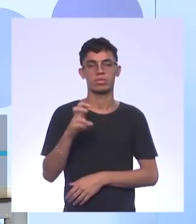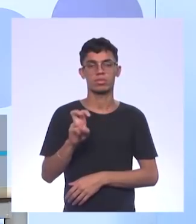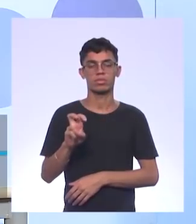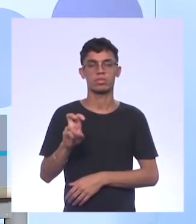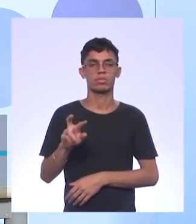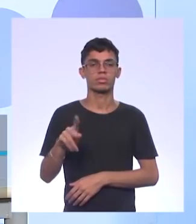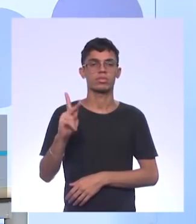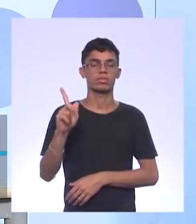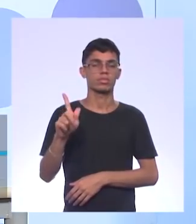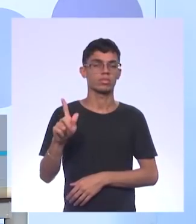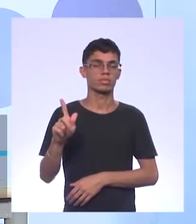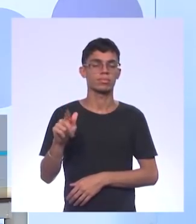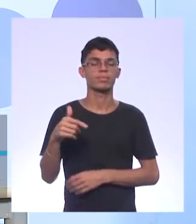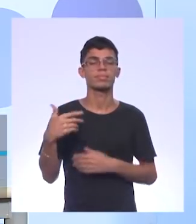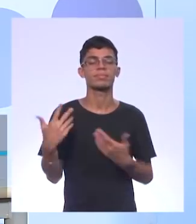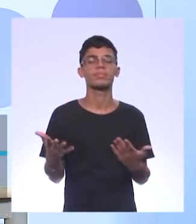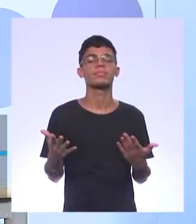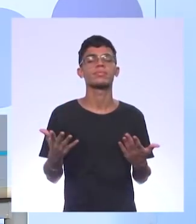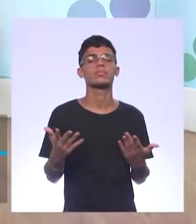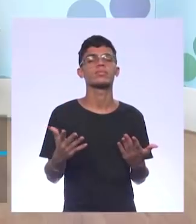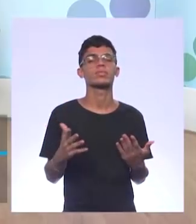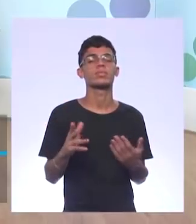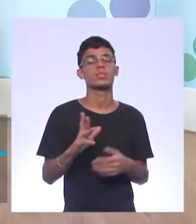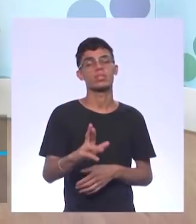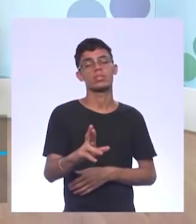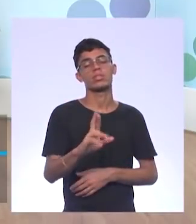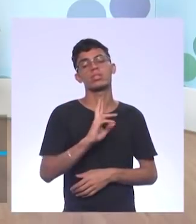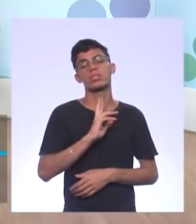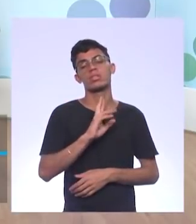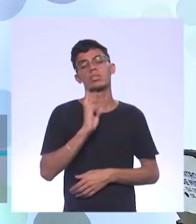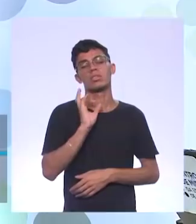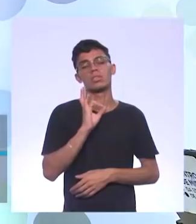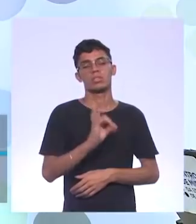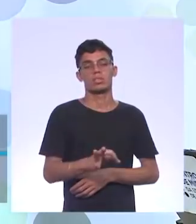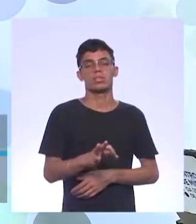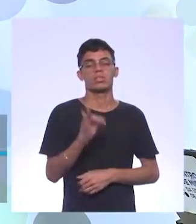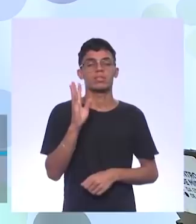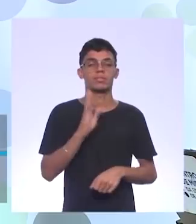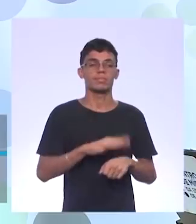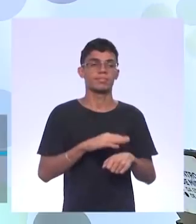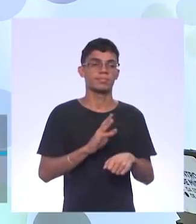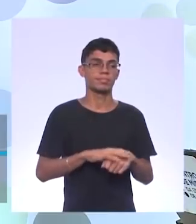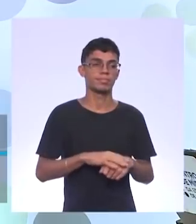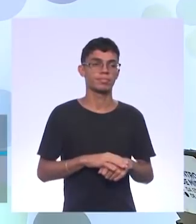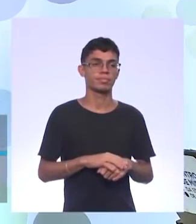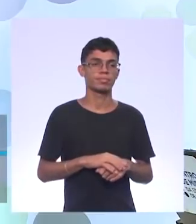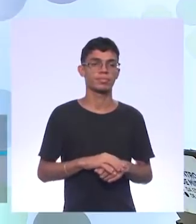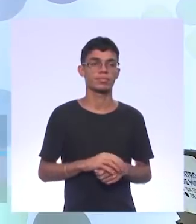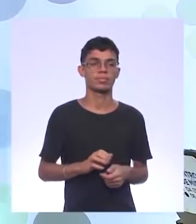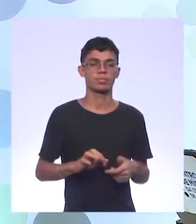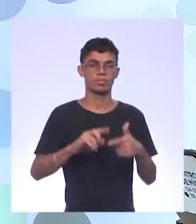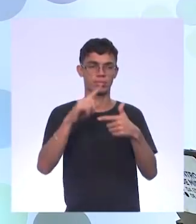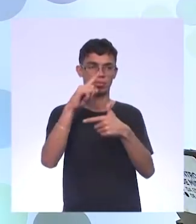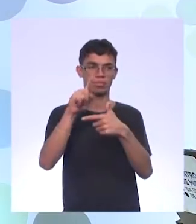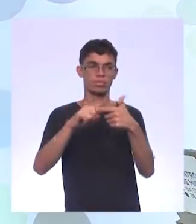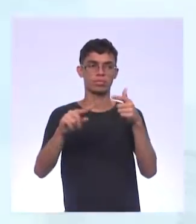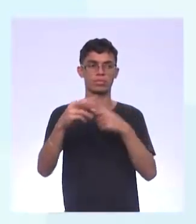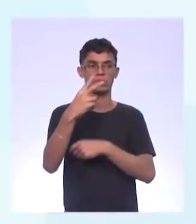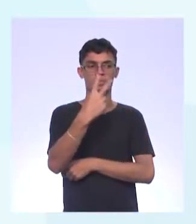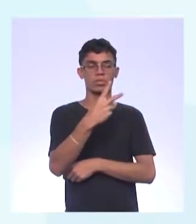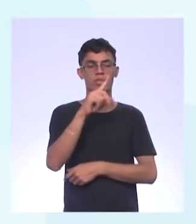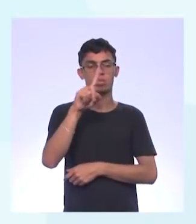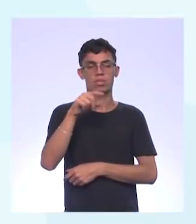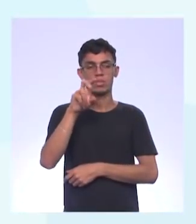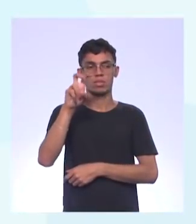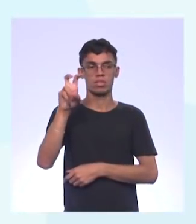quilogramas E aí vi qual é a resposta correta então vamos lá vamos fazer essa divisão ó eu coloquei para vocês aqui